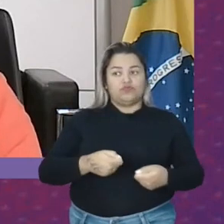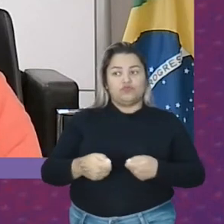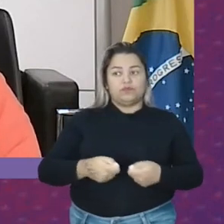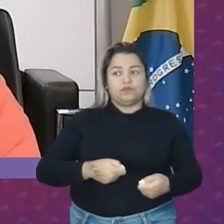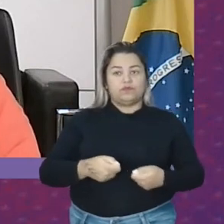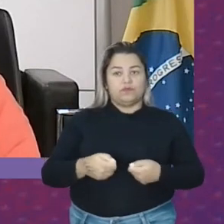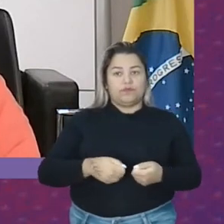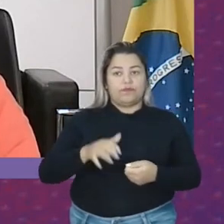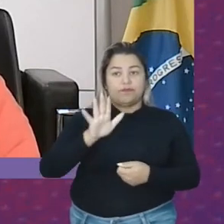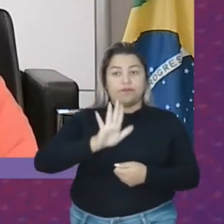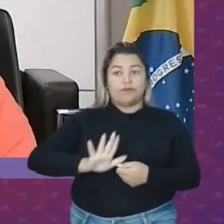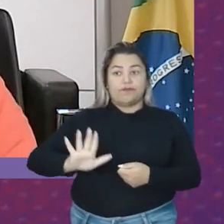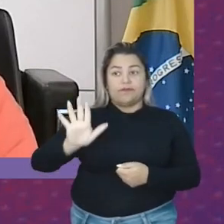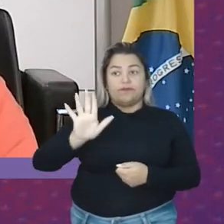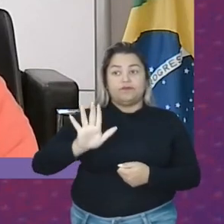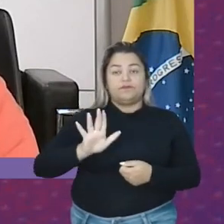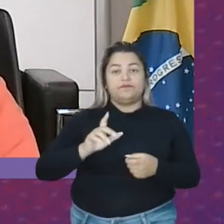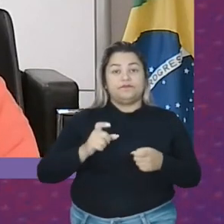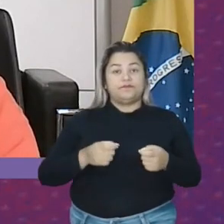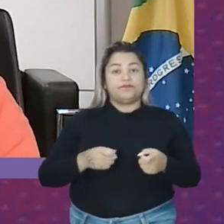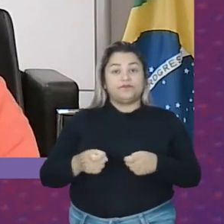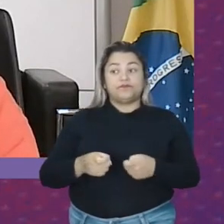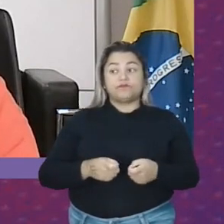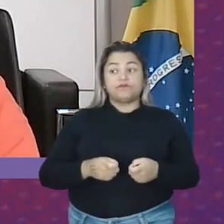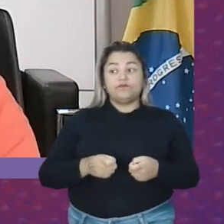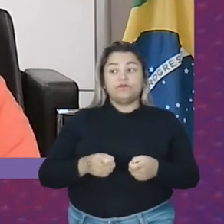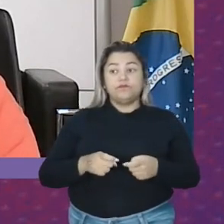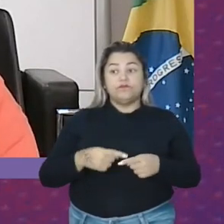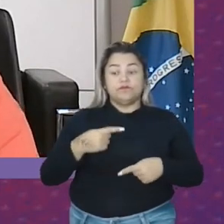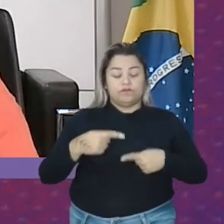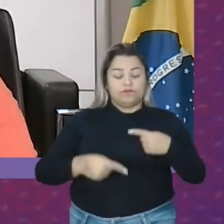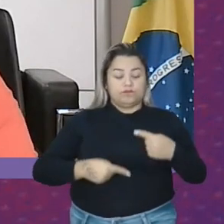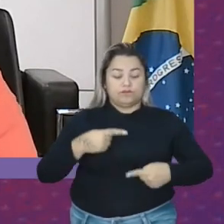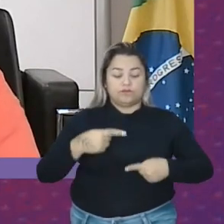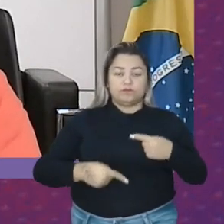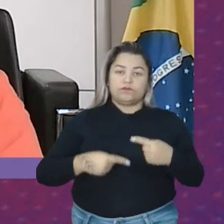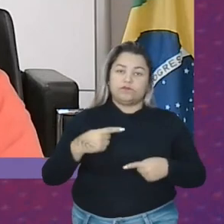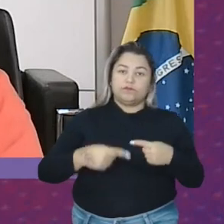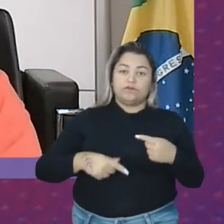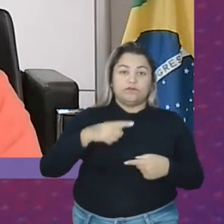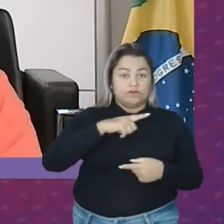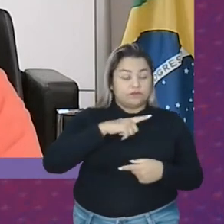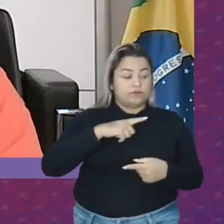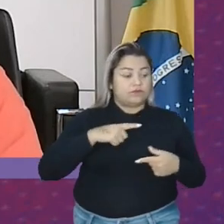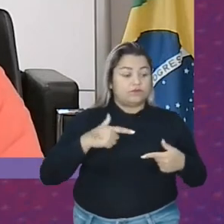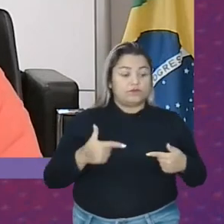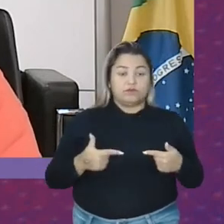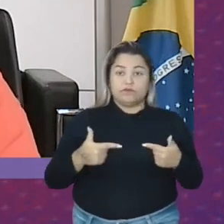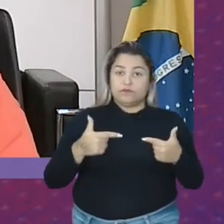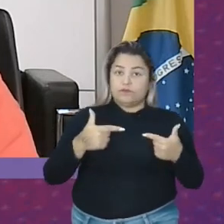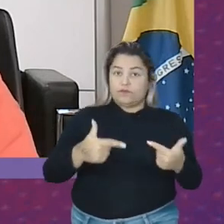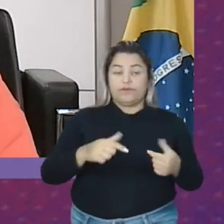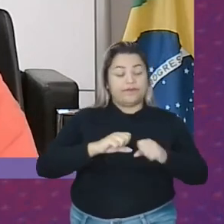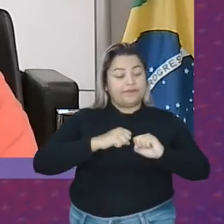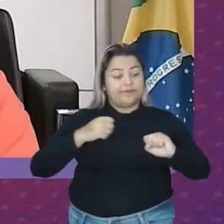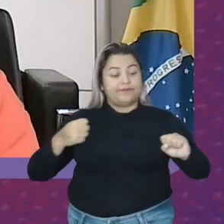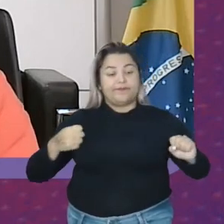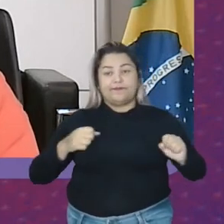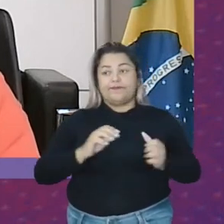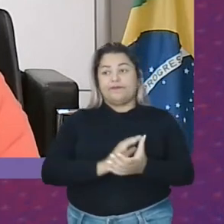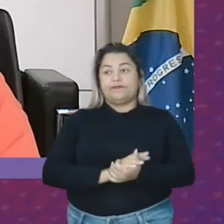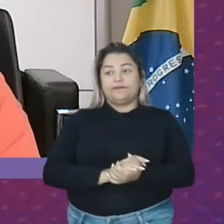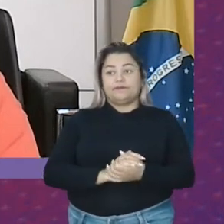Institucional, Eixos Temáticos e Participação Política tem um desafio enorme. O nome é